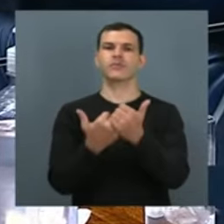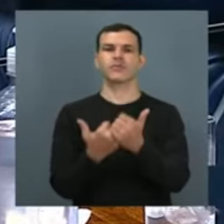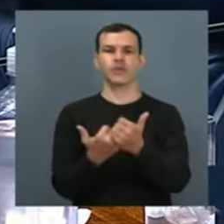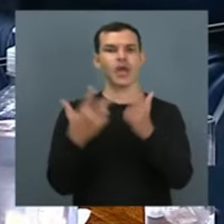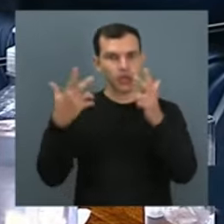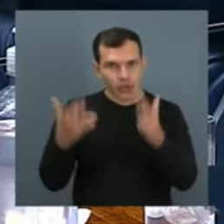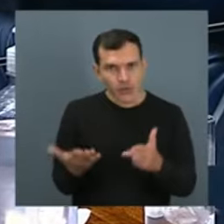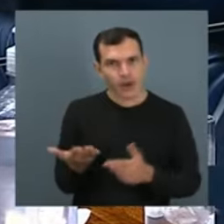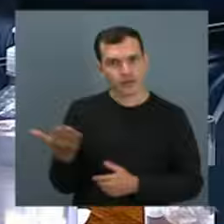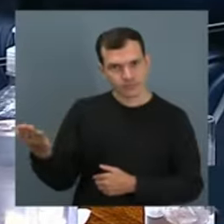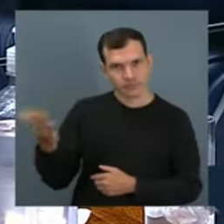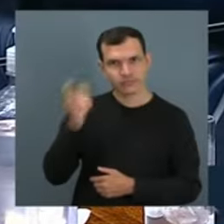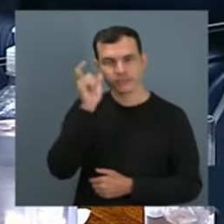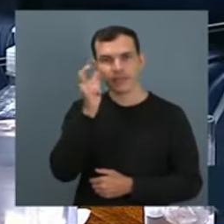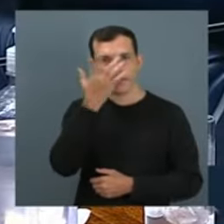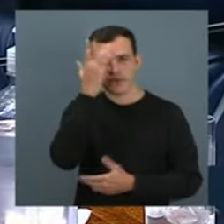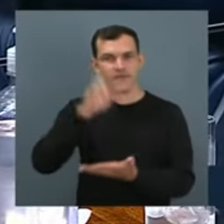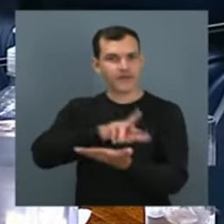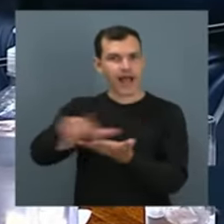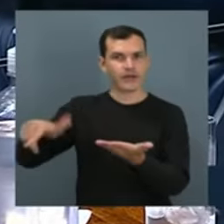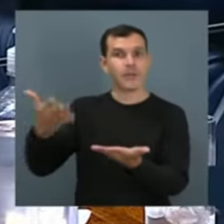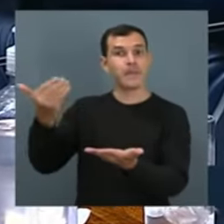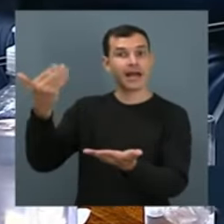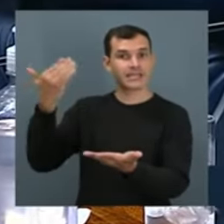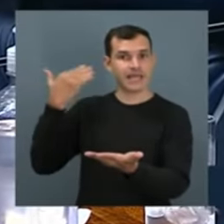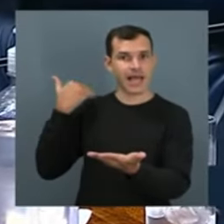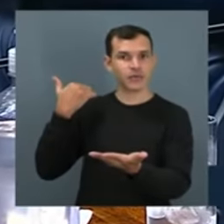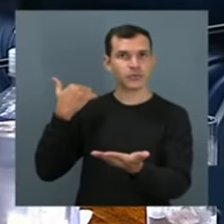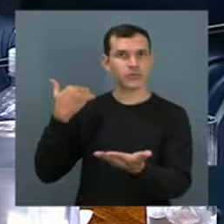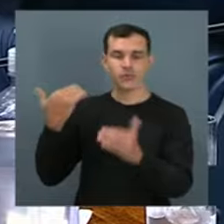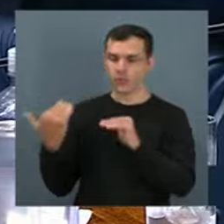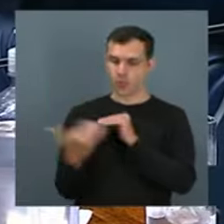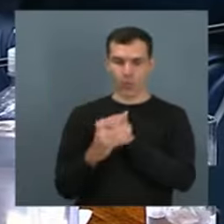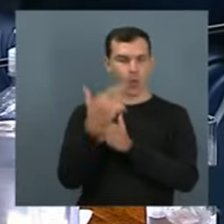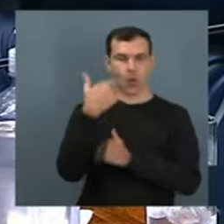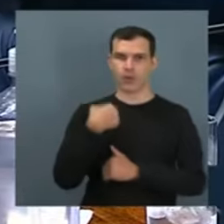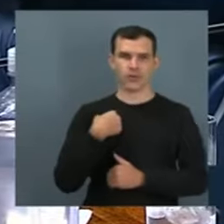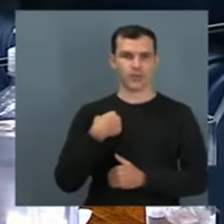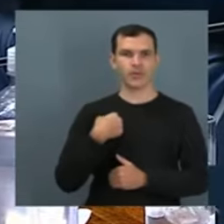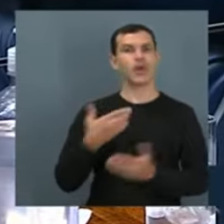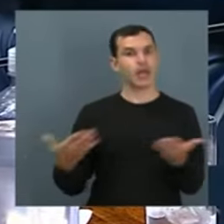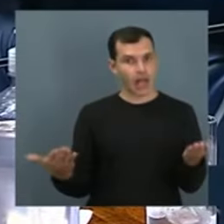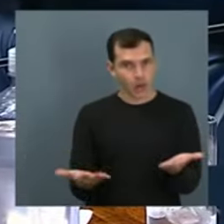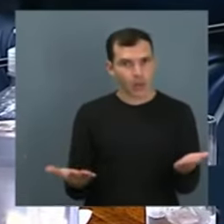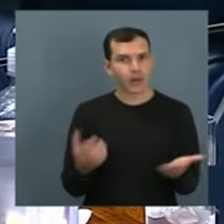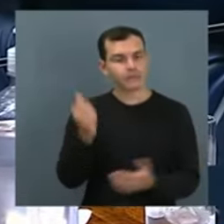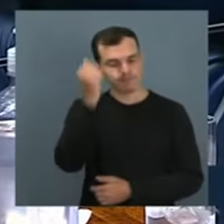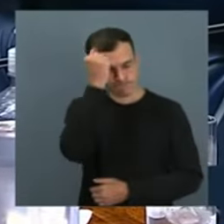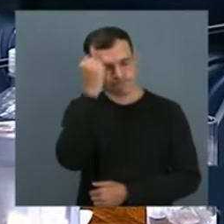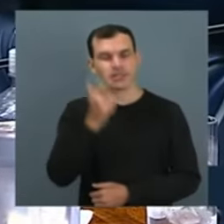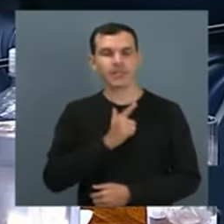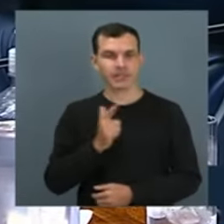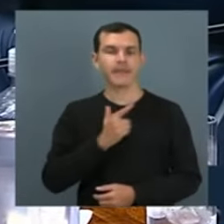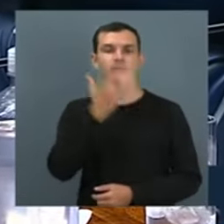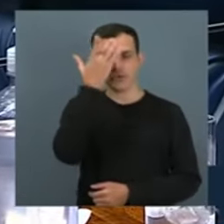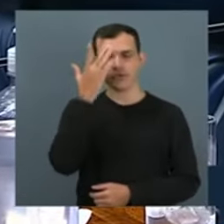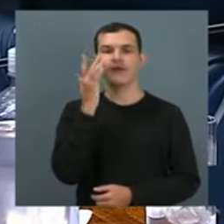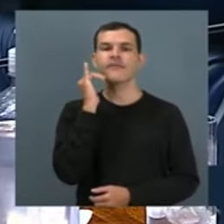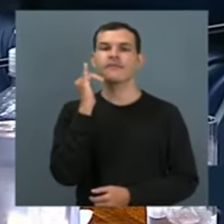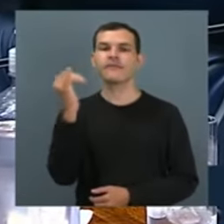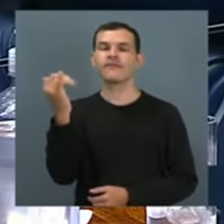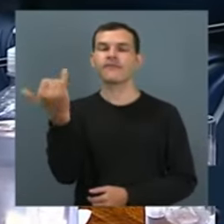bolsonaristas do bem ficaram contra mim na época e se arrependeram. Hoje falam isso, são sinceros. Cajuru, você tinha